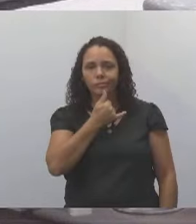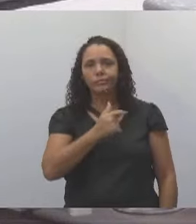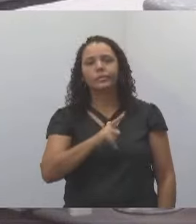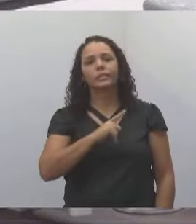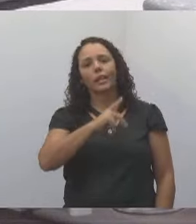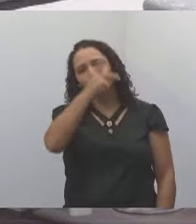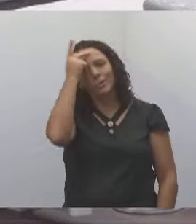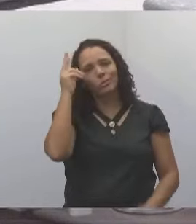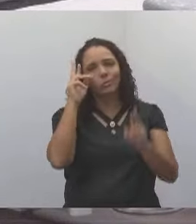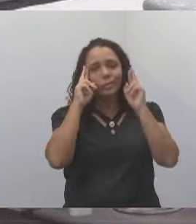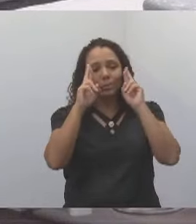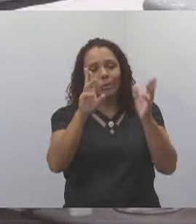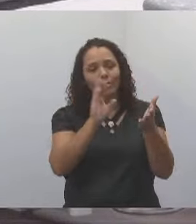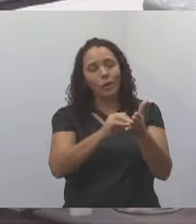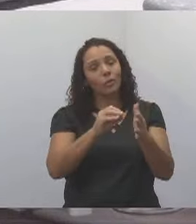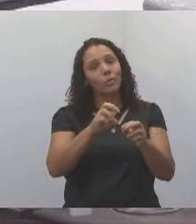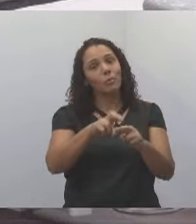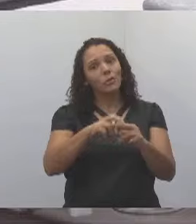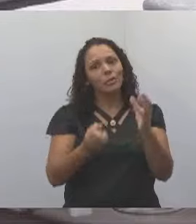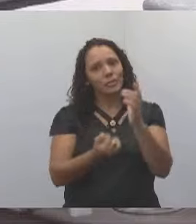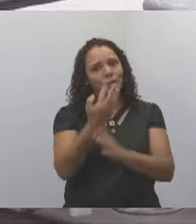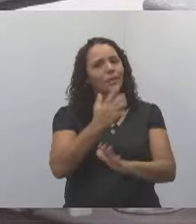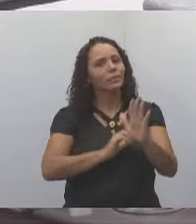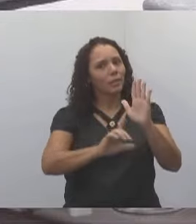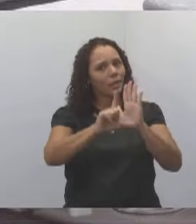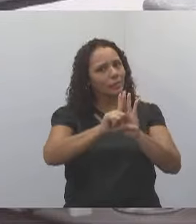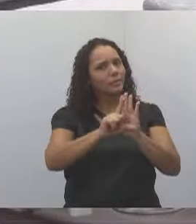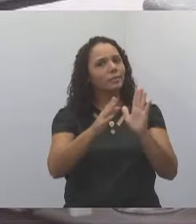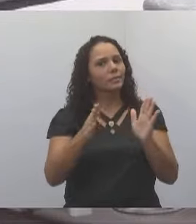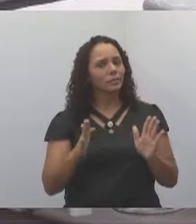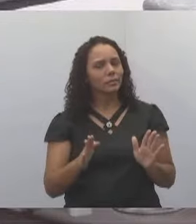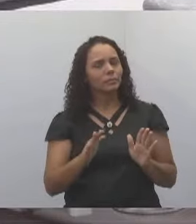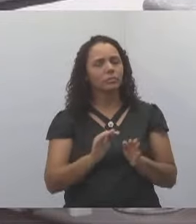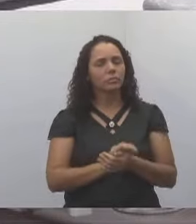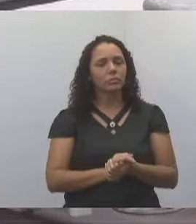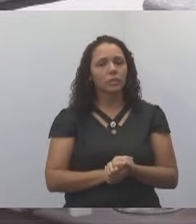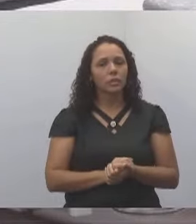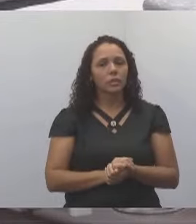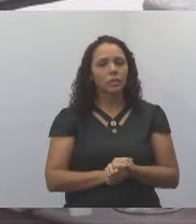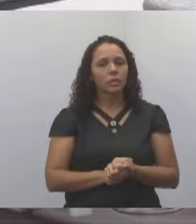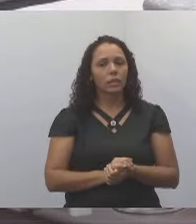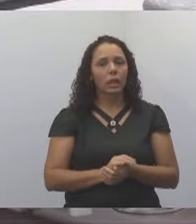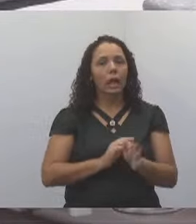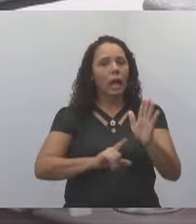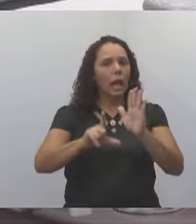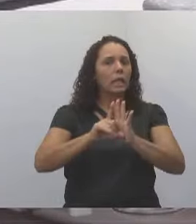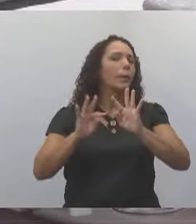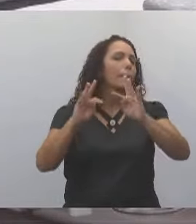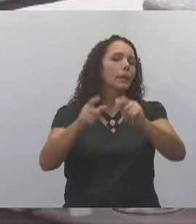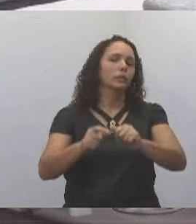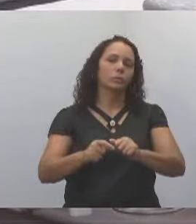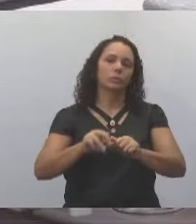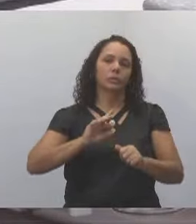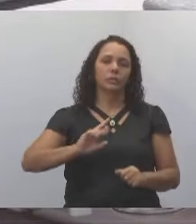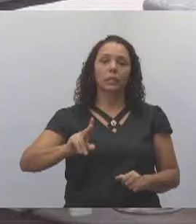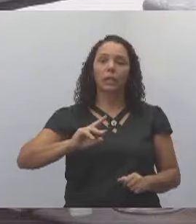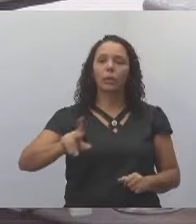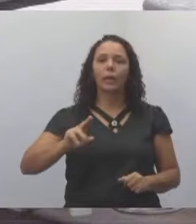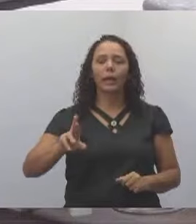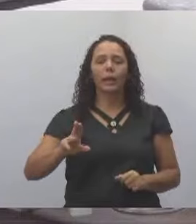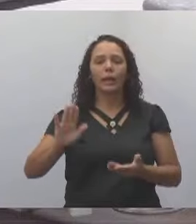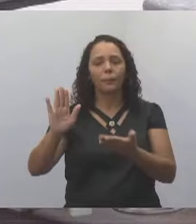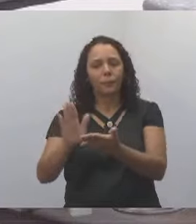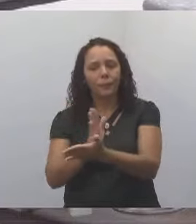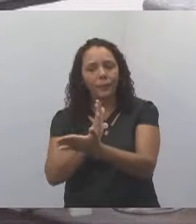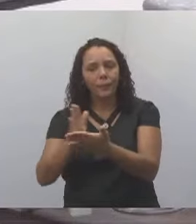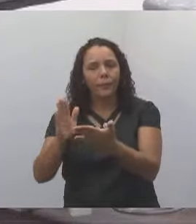próximo, é por isso que as leis têm que existir. Então, nunca as leis são para todos, né? São para aquelas